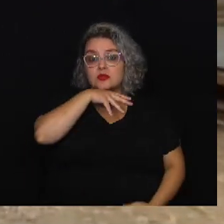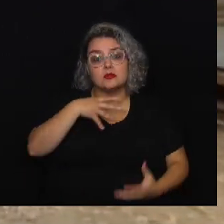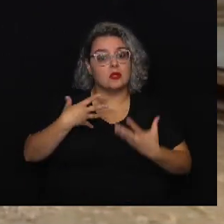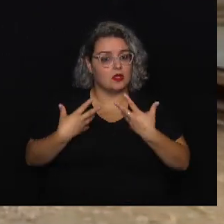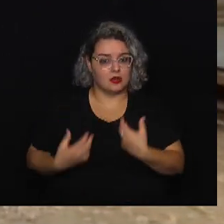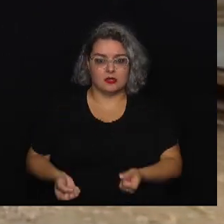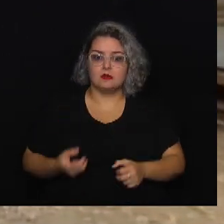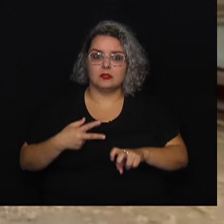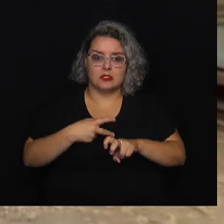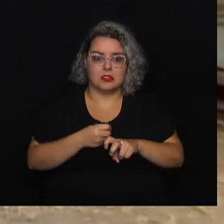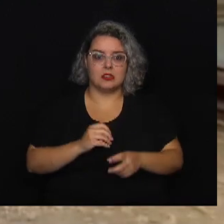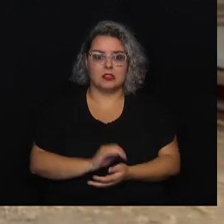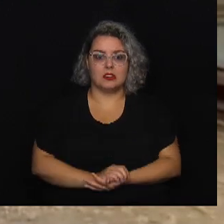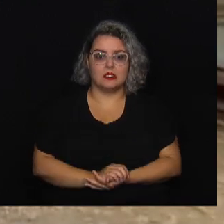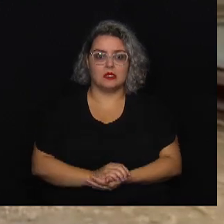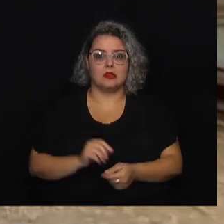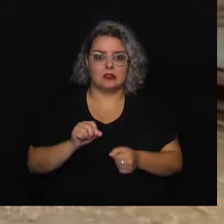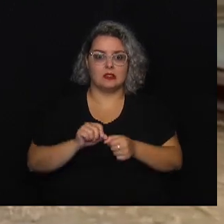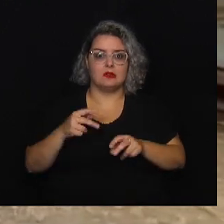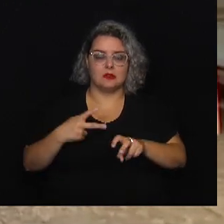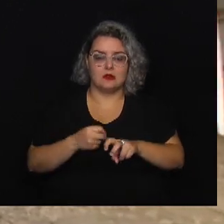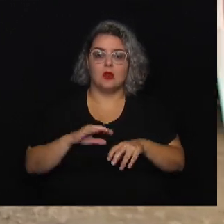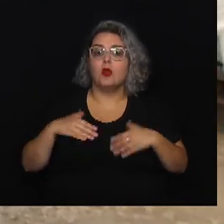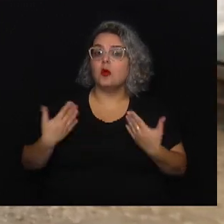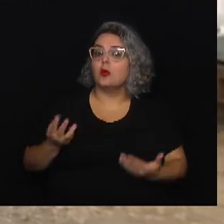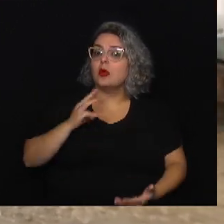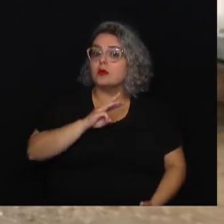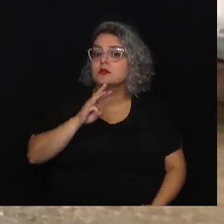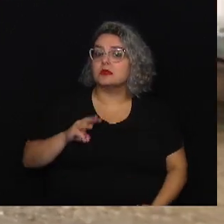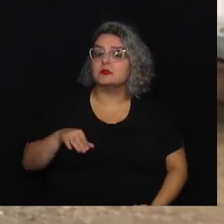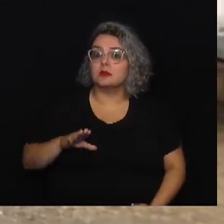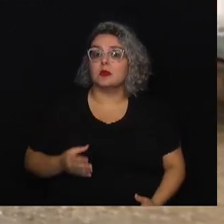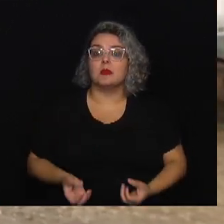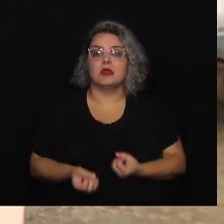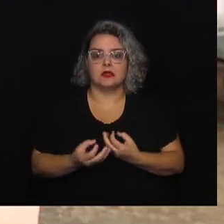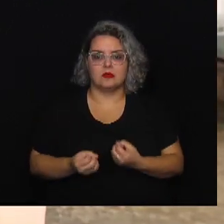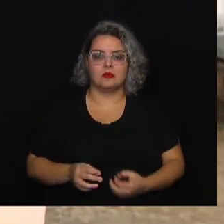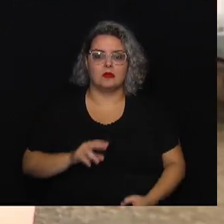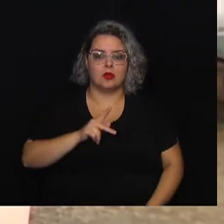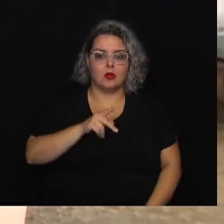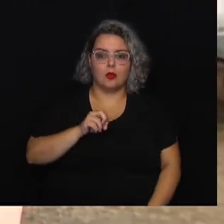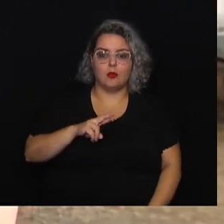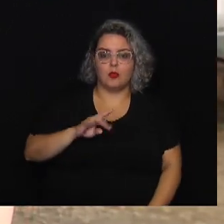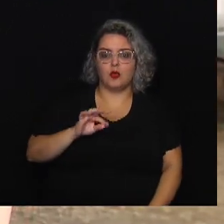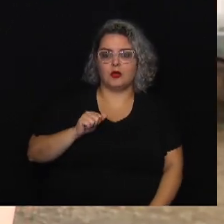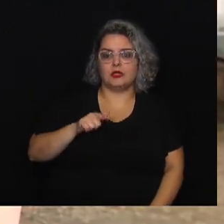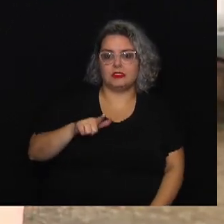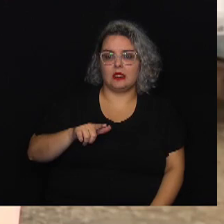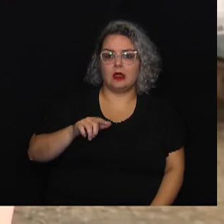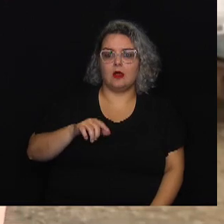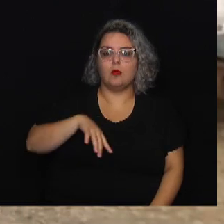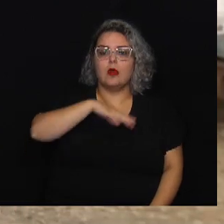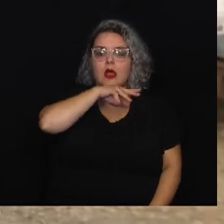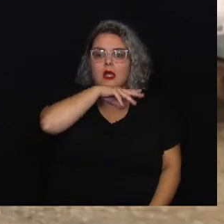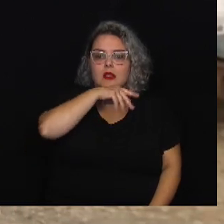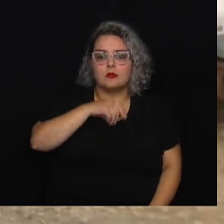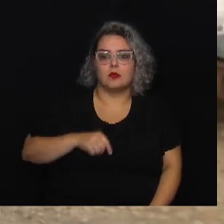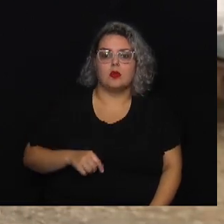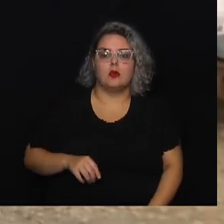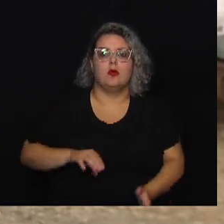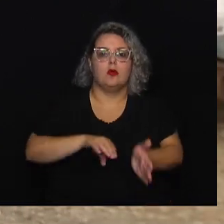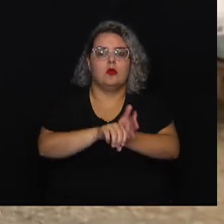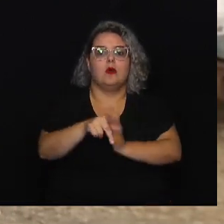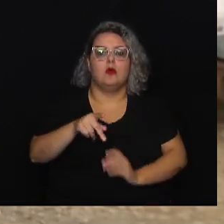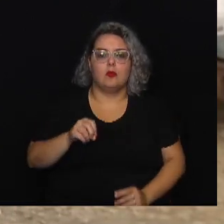vacina e realiza a vacina. Qual é o site para mais informações? É o Portal Animal. Portal Animal, você coloca lá no Google.